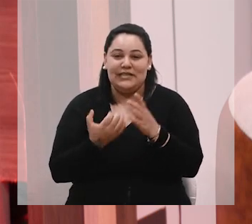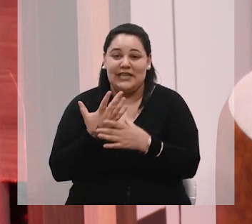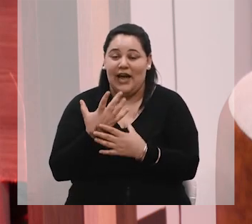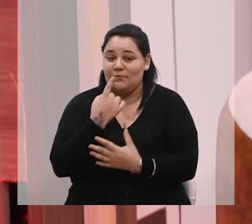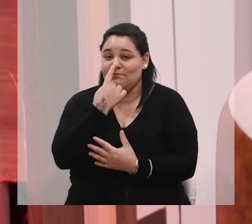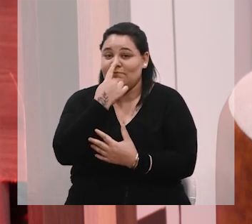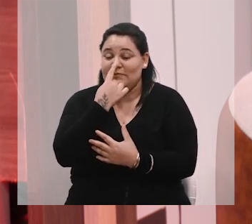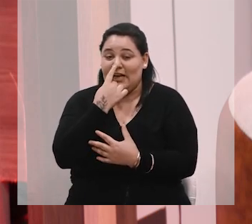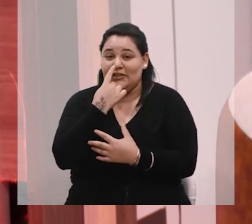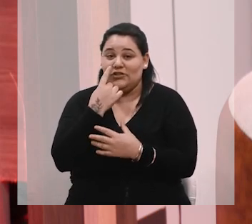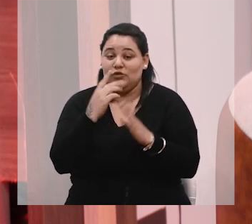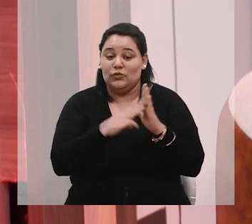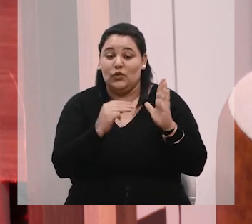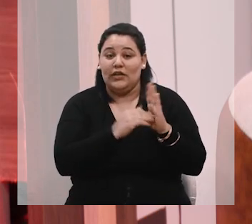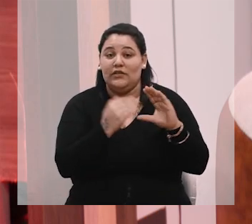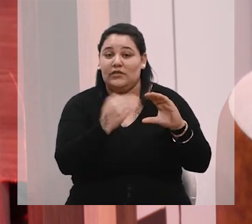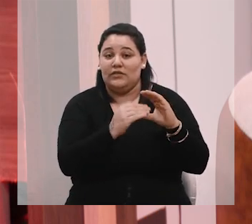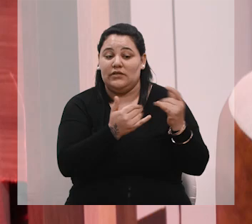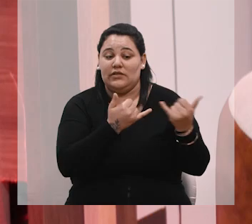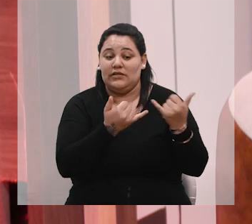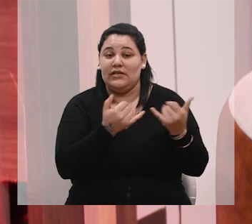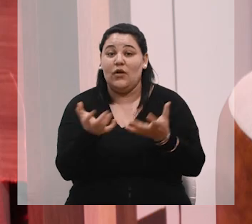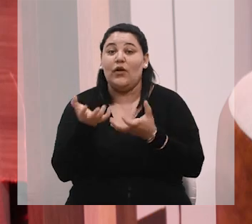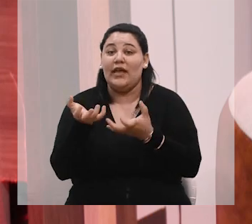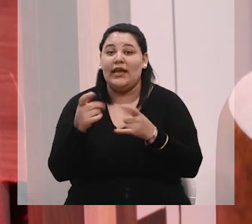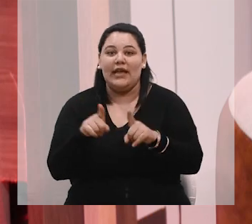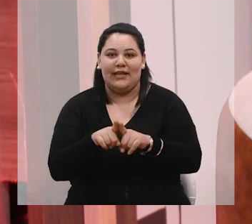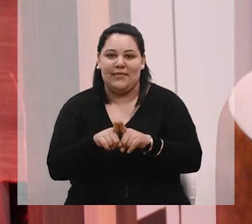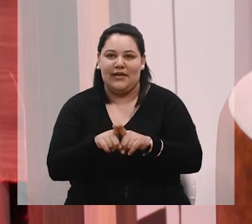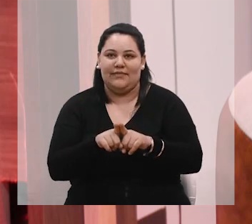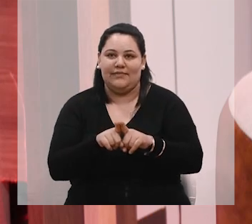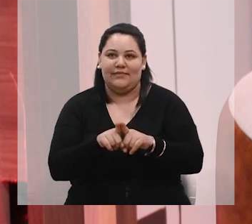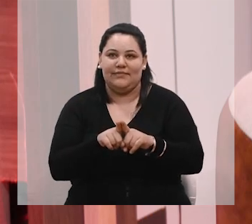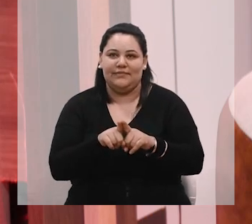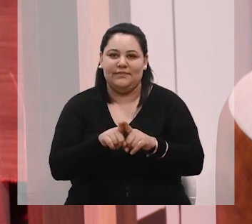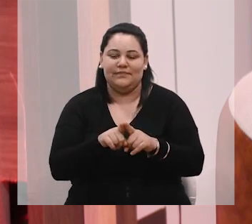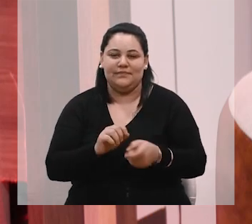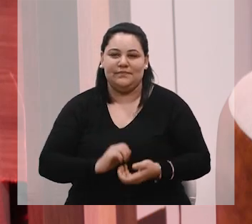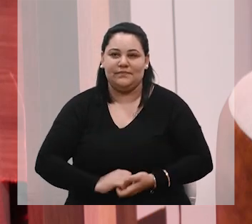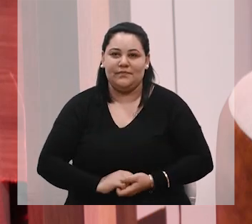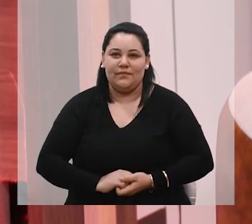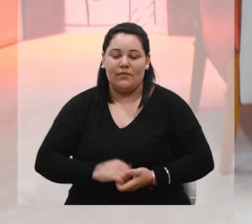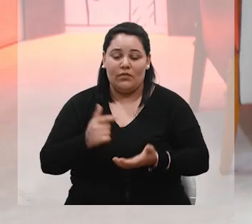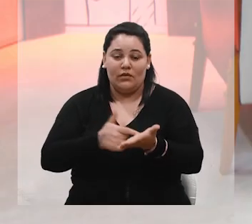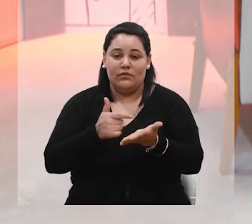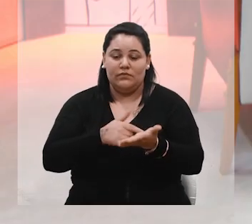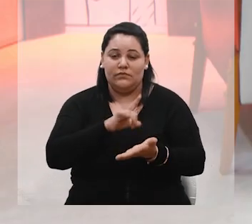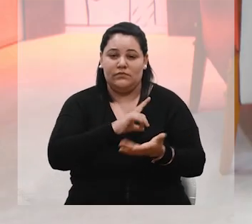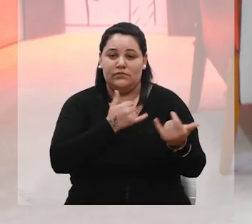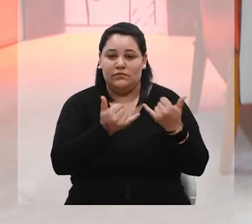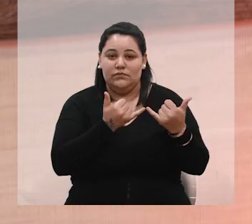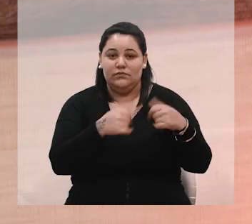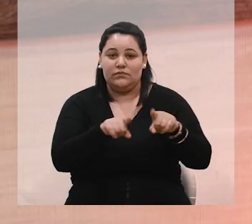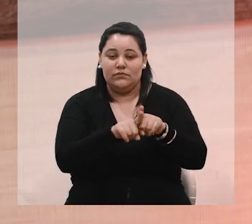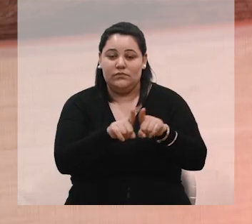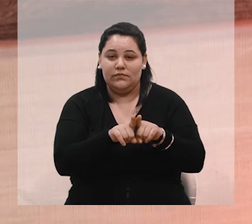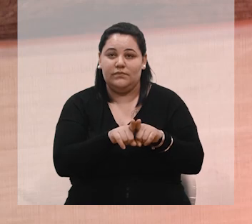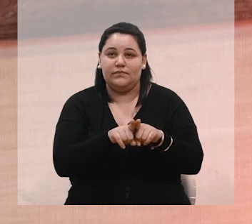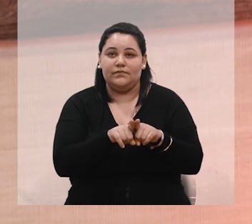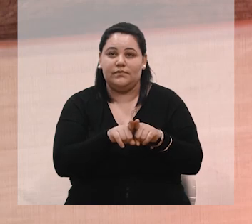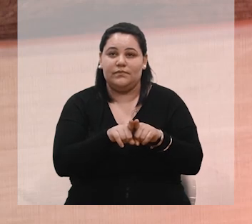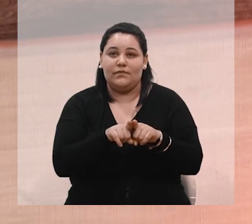muito daquilo que eu queria, assim, que eu tinha idealizado, sabe? Enquanto imagem para capa. No livro nós temos, por exemplo,